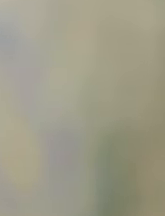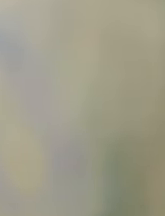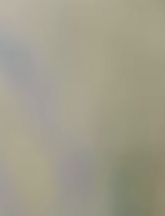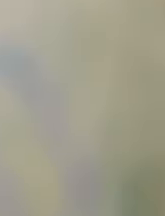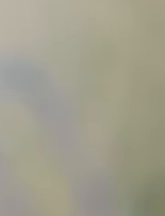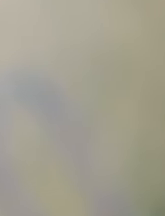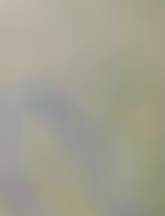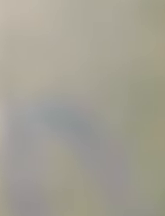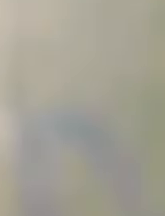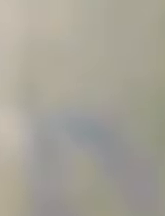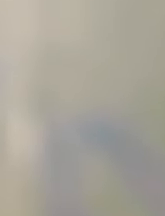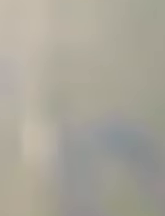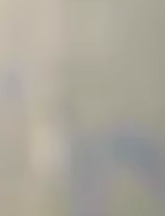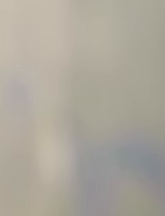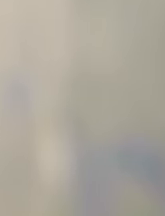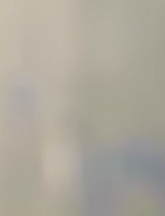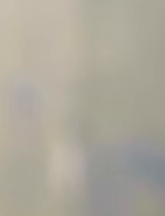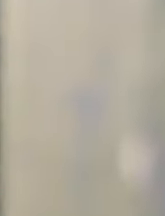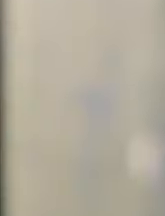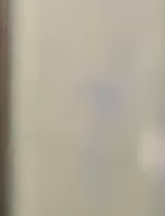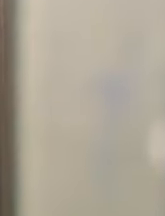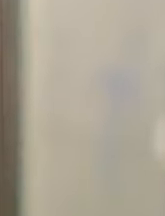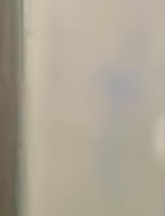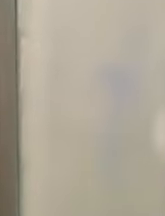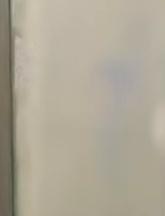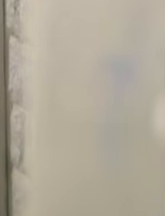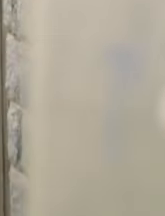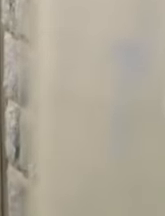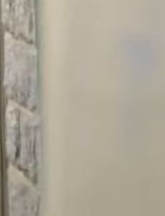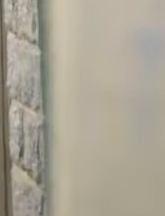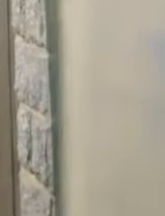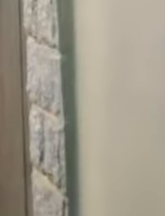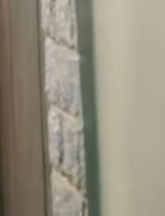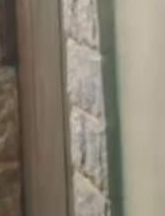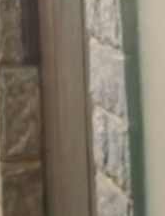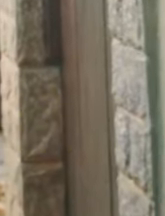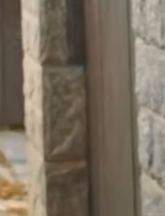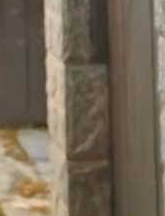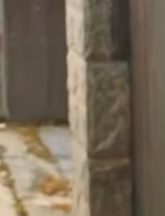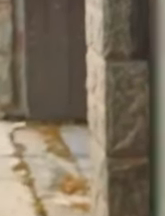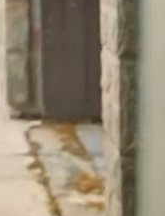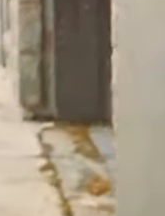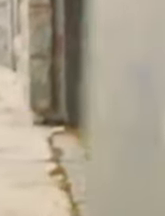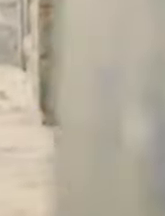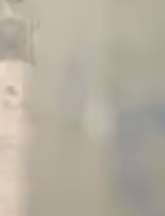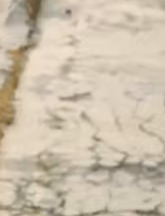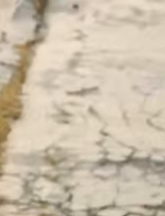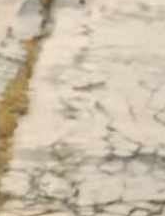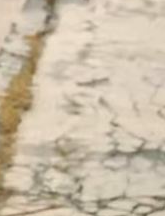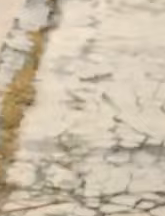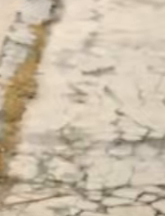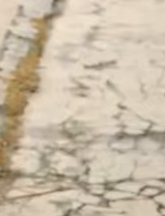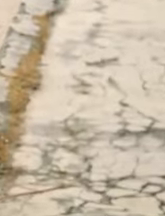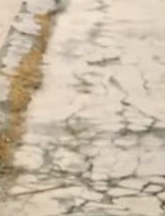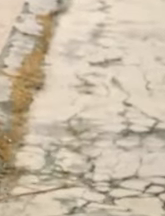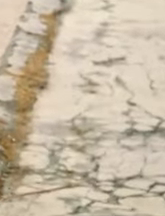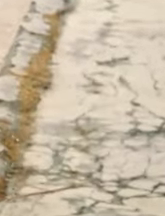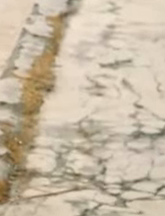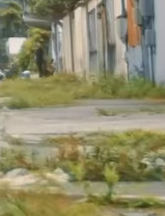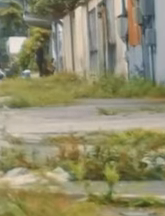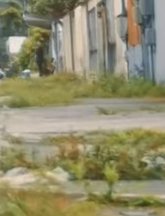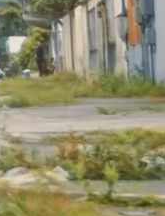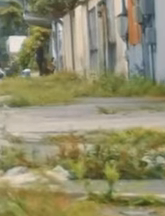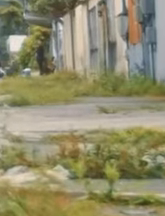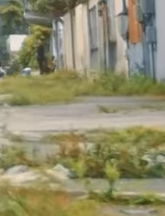foi o meu retorno para a usina. Agora, aquele moço que saiu da usina por causa do alcoolismo,